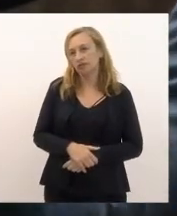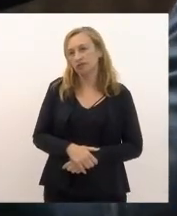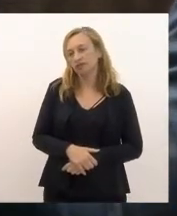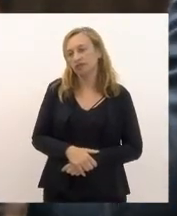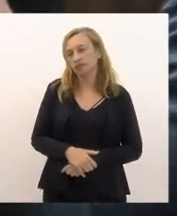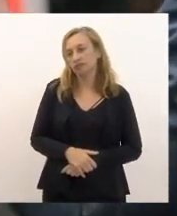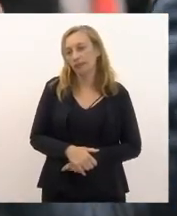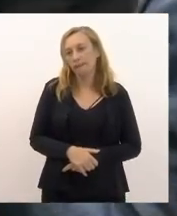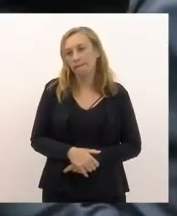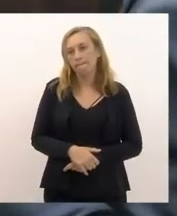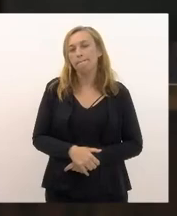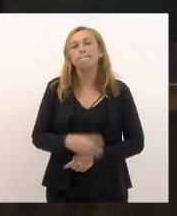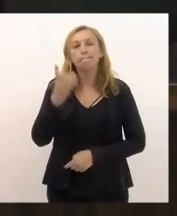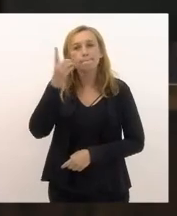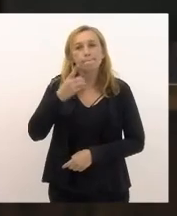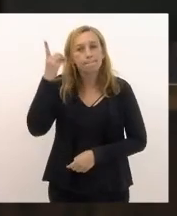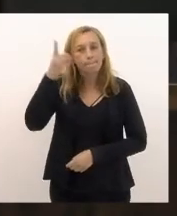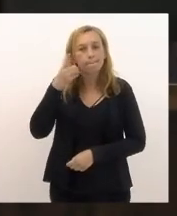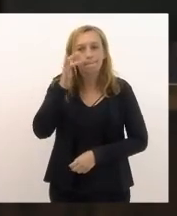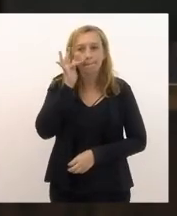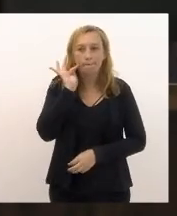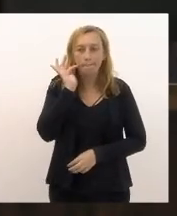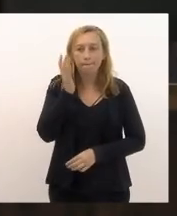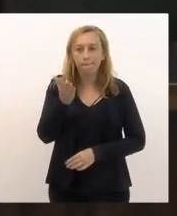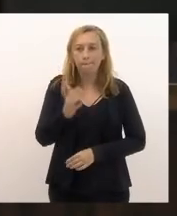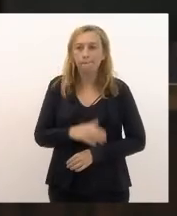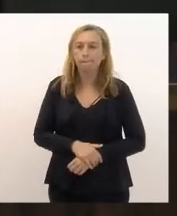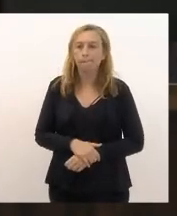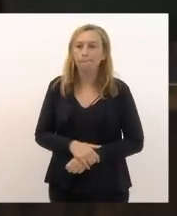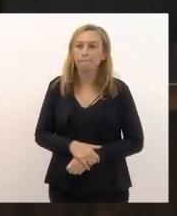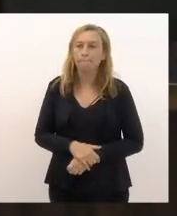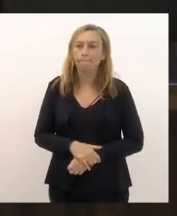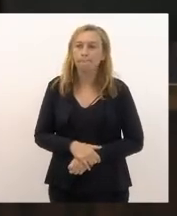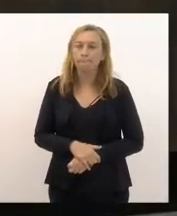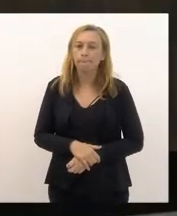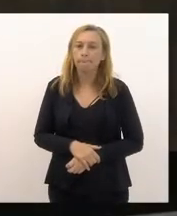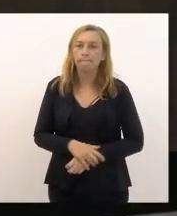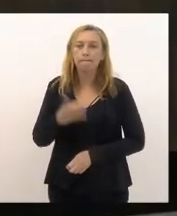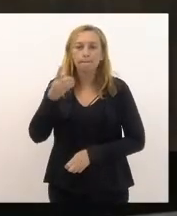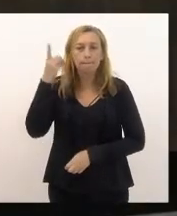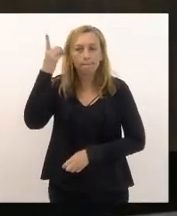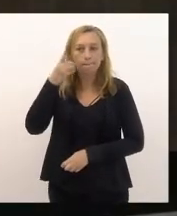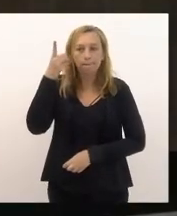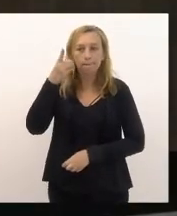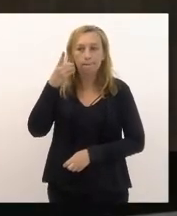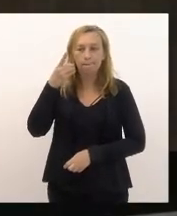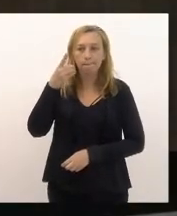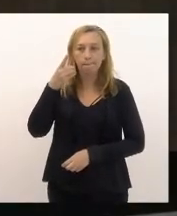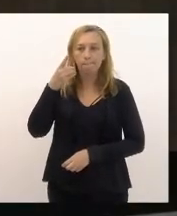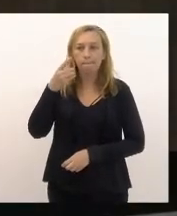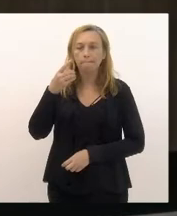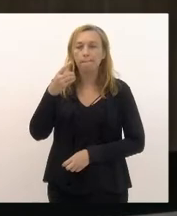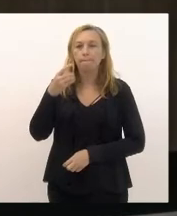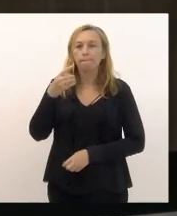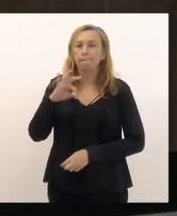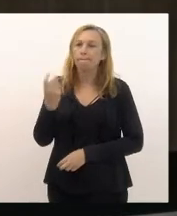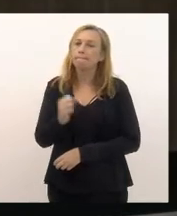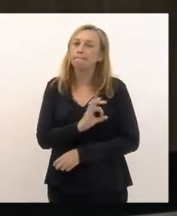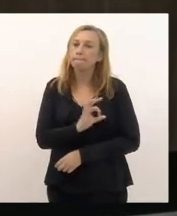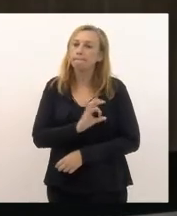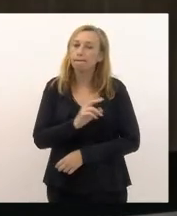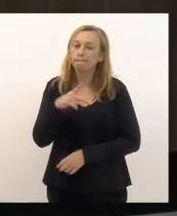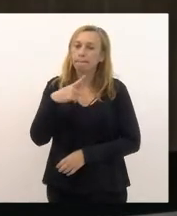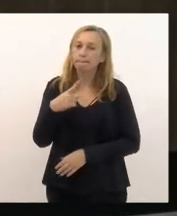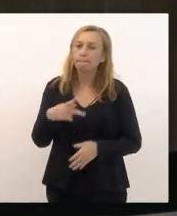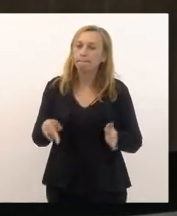só. Deputado Flávio Serafini. Deputada Marta Rocha, eu também venho declarar voto ao